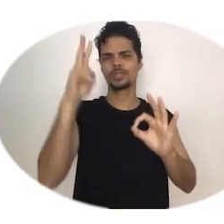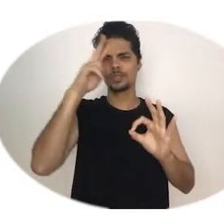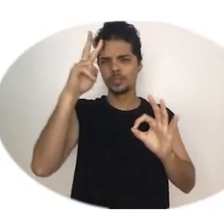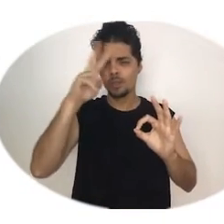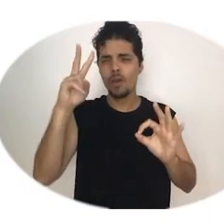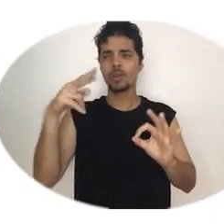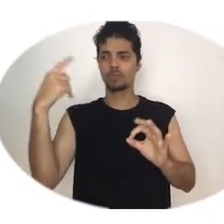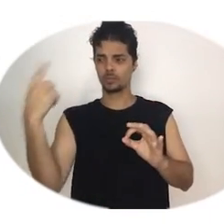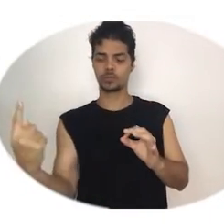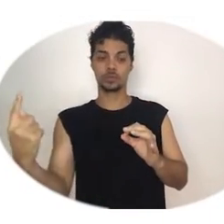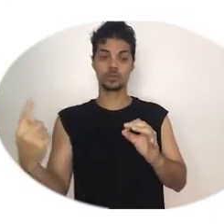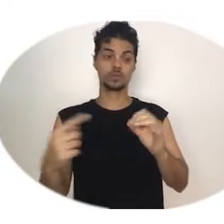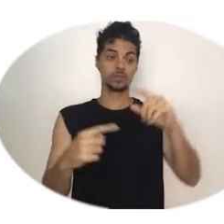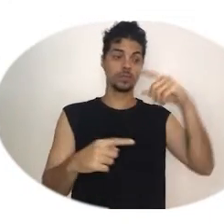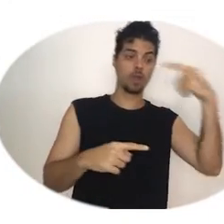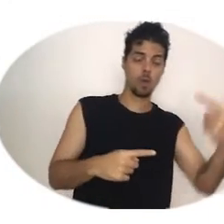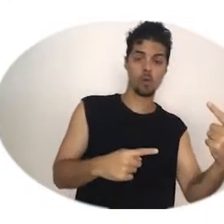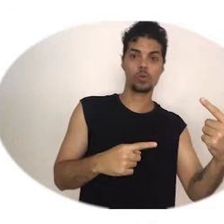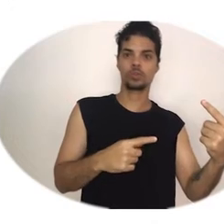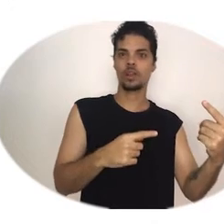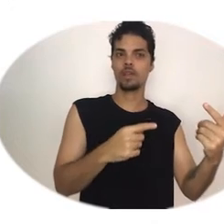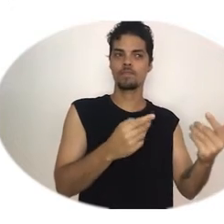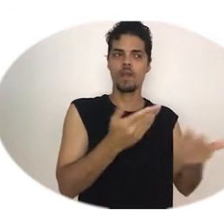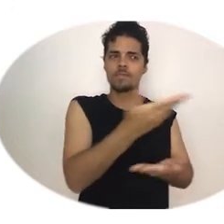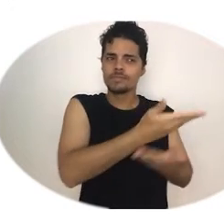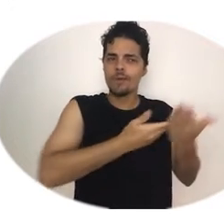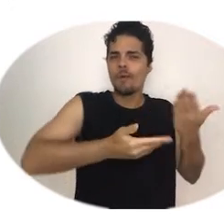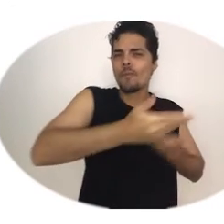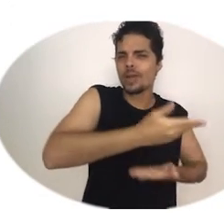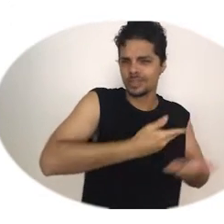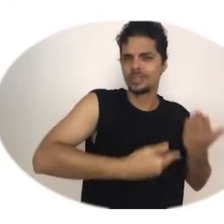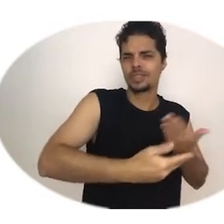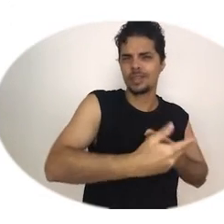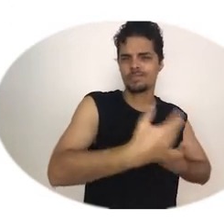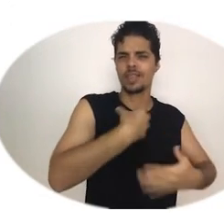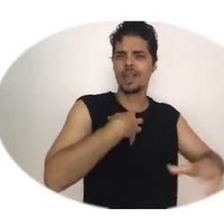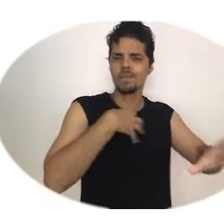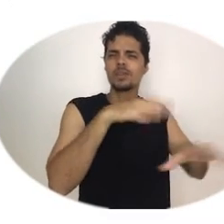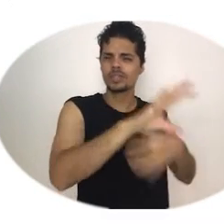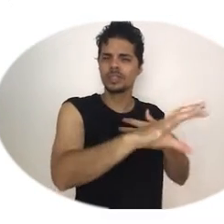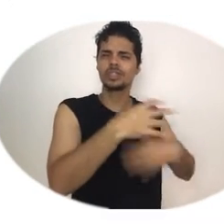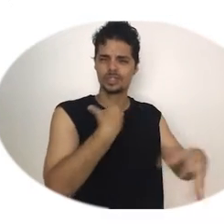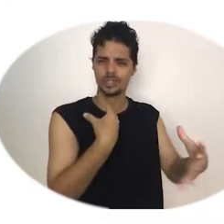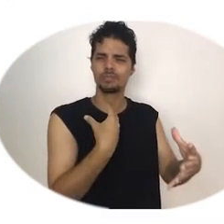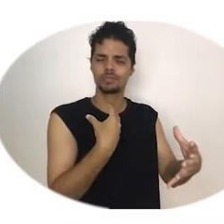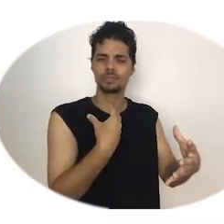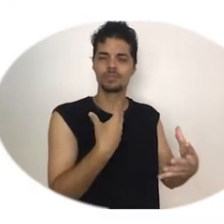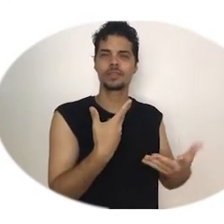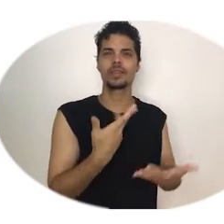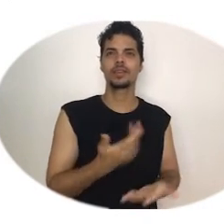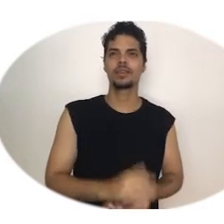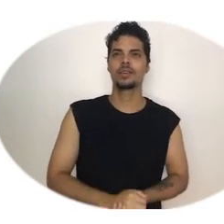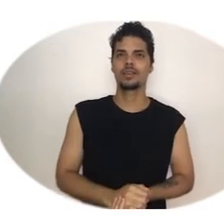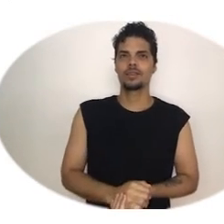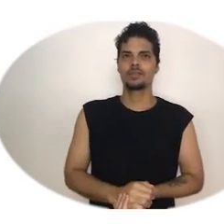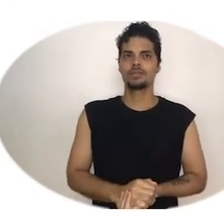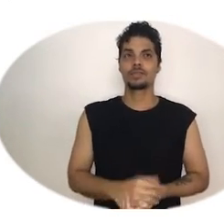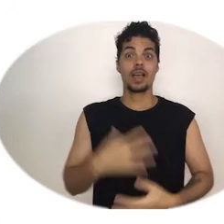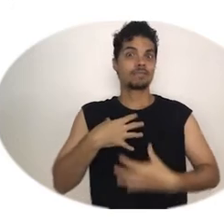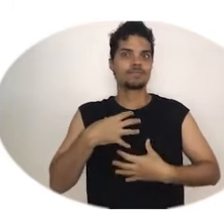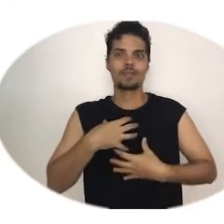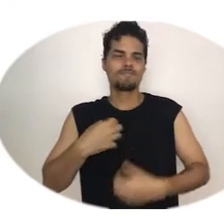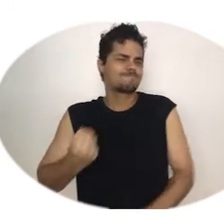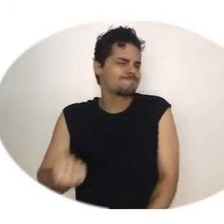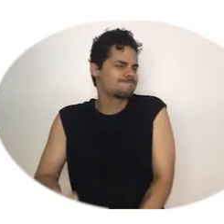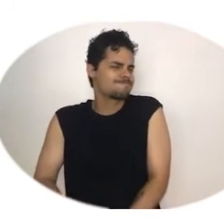aula, trabalhar nesse processo de ensino-aprendizagem, trabalhar com essa de, acho que trabalhar com essa, poder